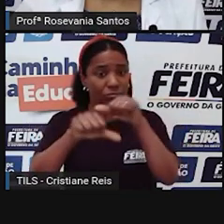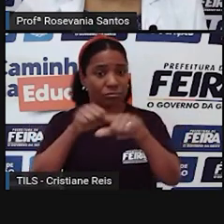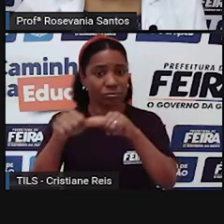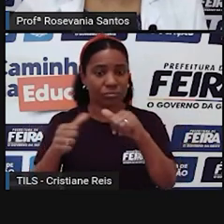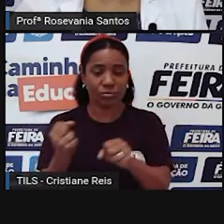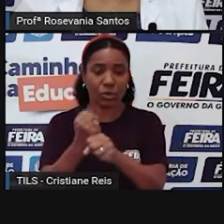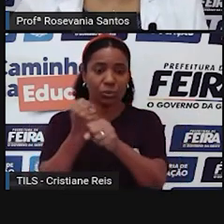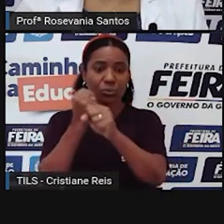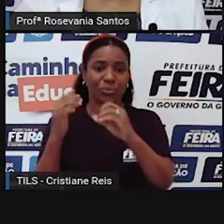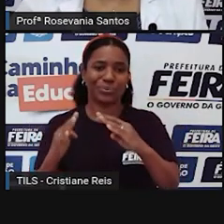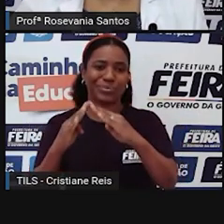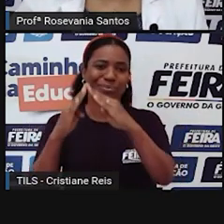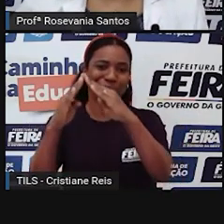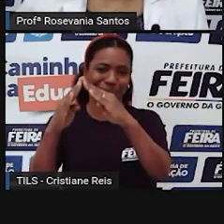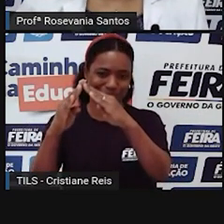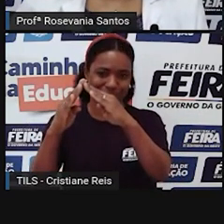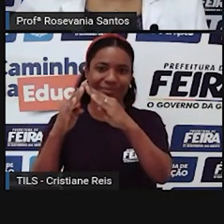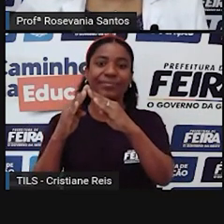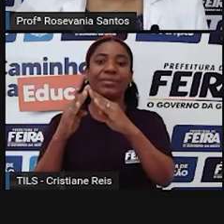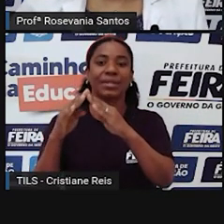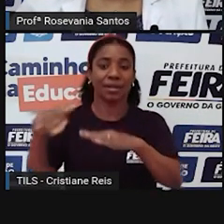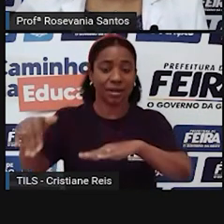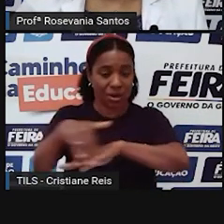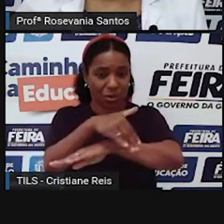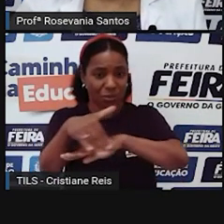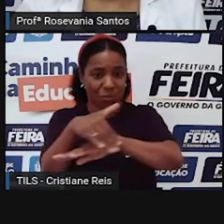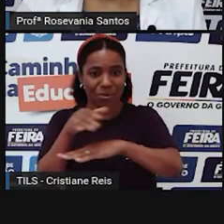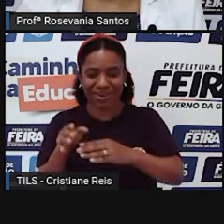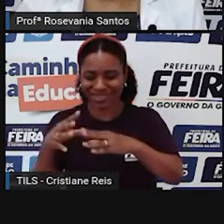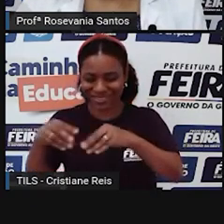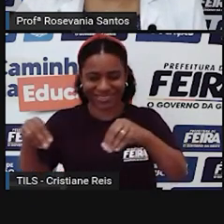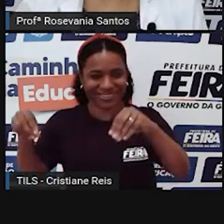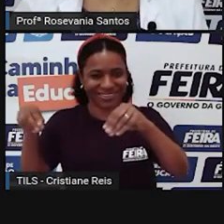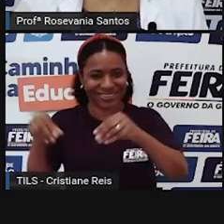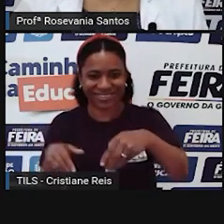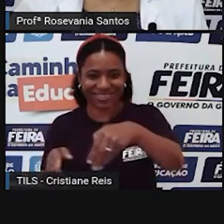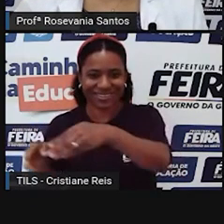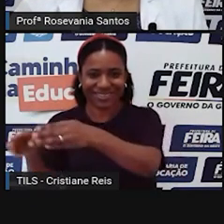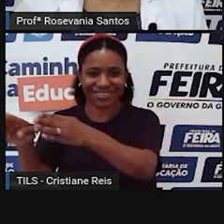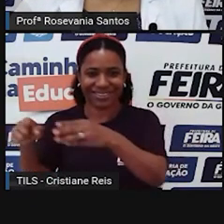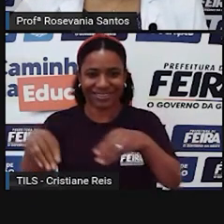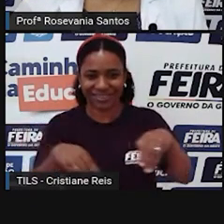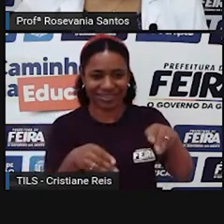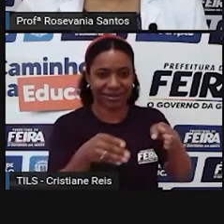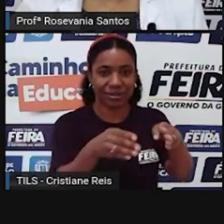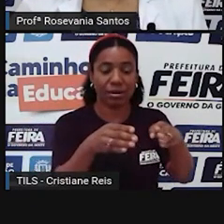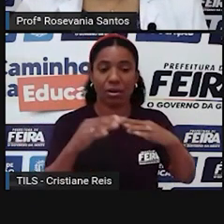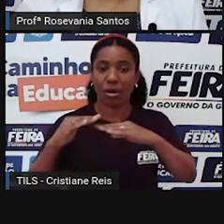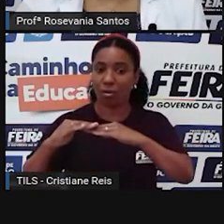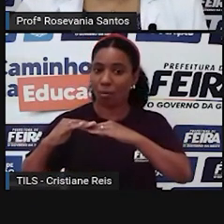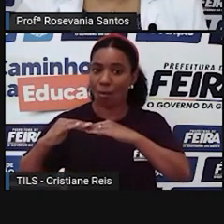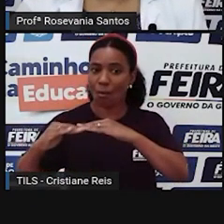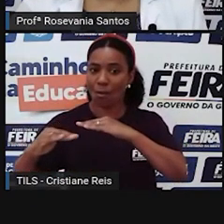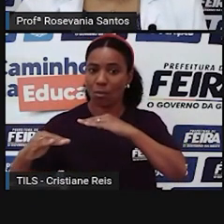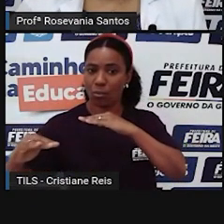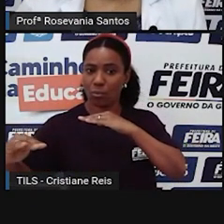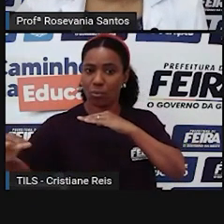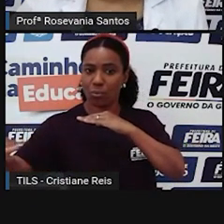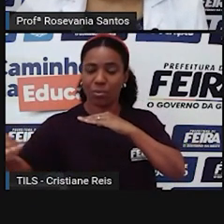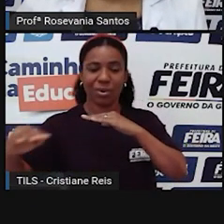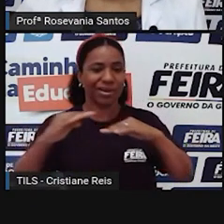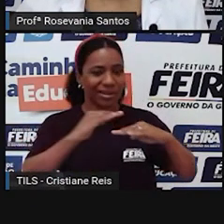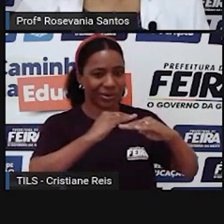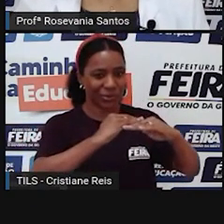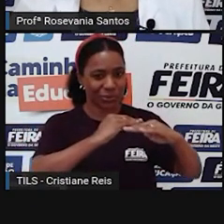que antes, né, não tinham pavimentação, agora já são pavimentadas e a gente ficou quase que praticamente com um corredor só